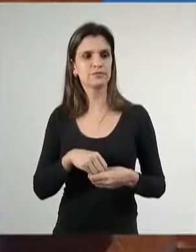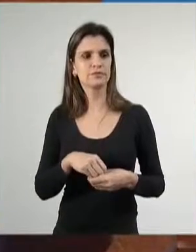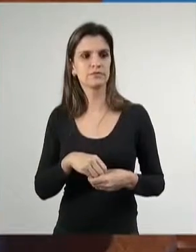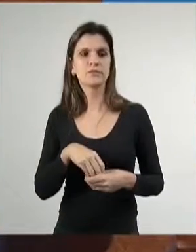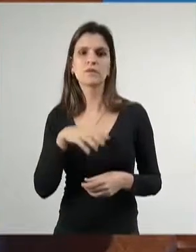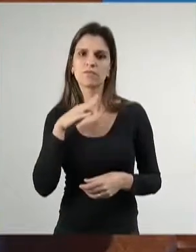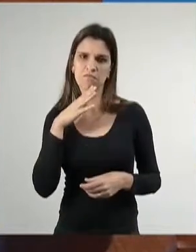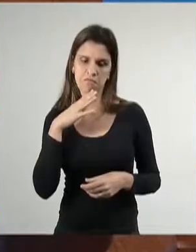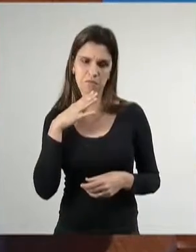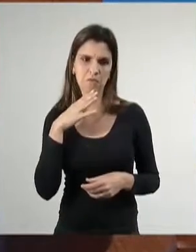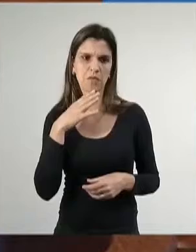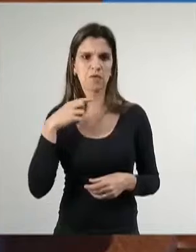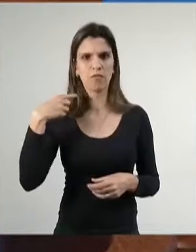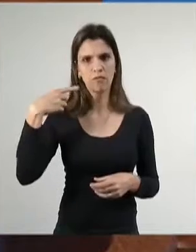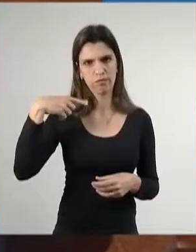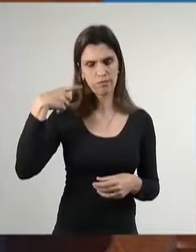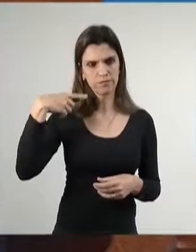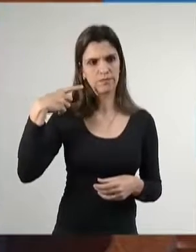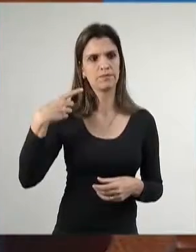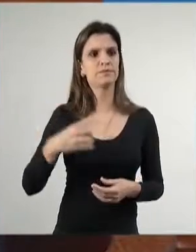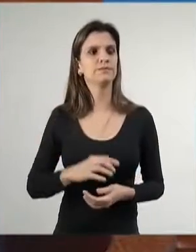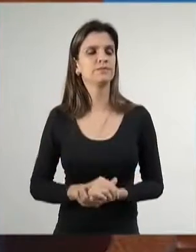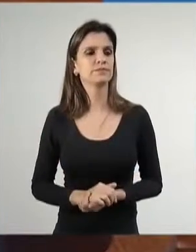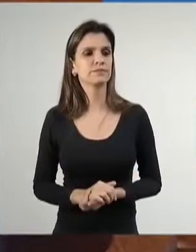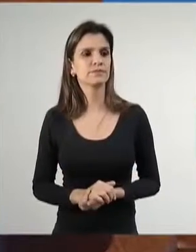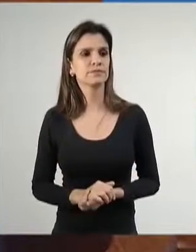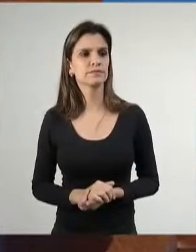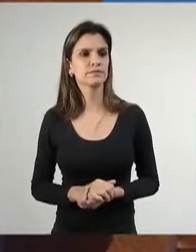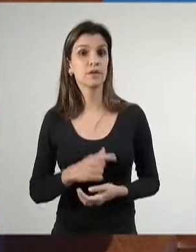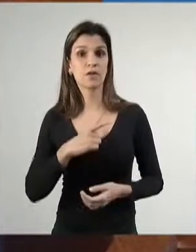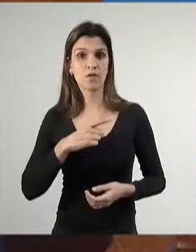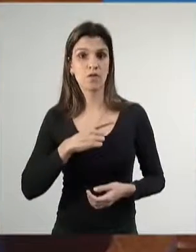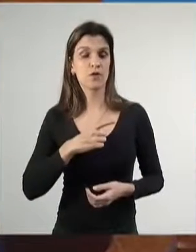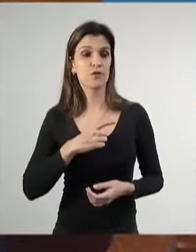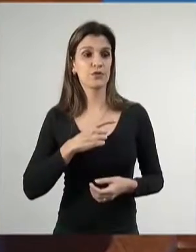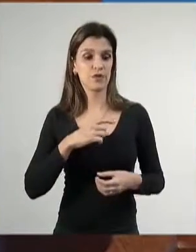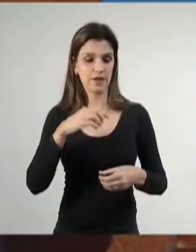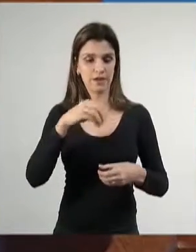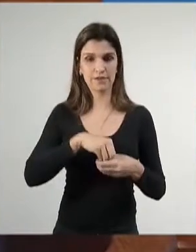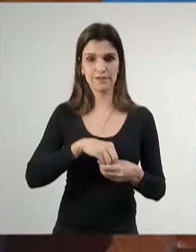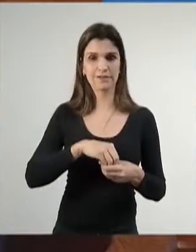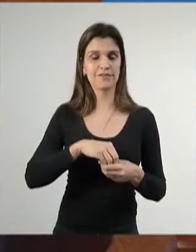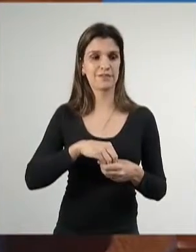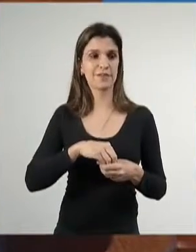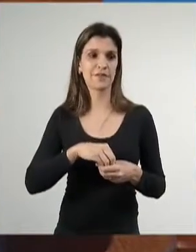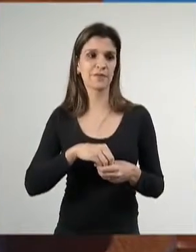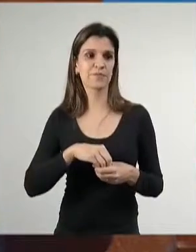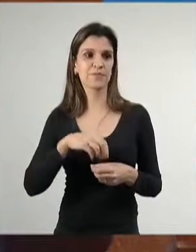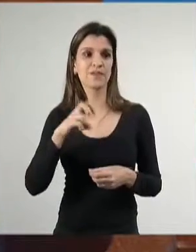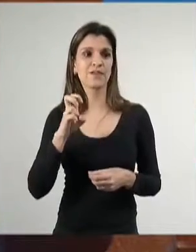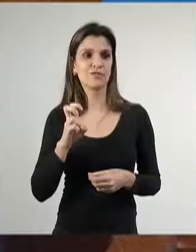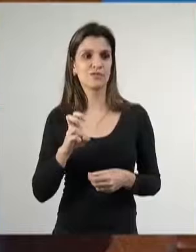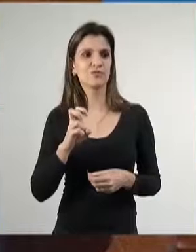conhecedoras do direito, somos 5 advogados nessa Comissão de Justiça. Então, eu queria chamar a atenção para este